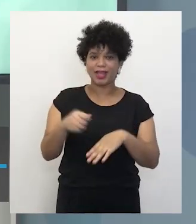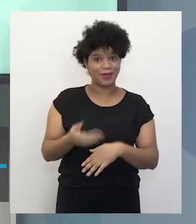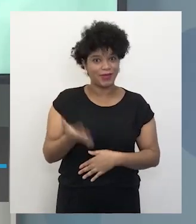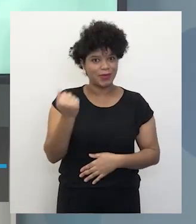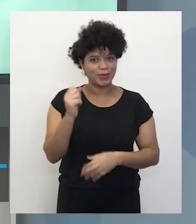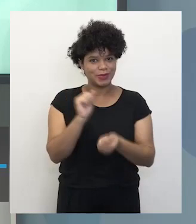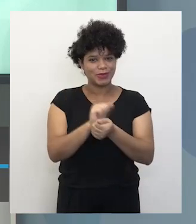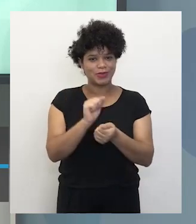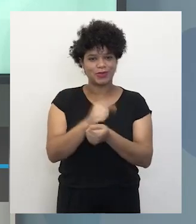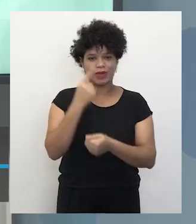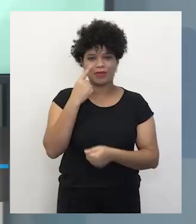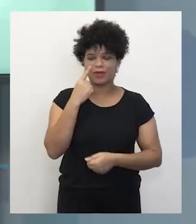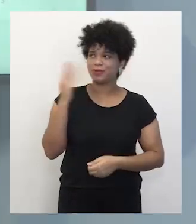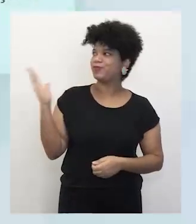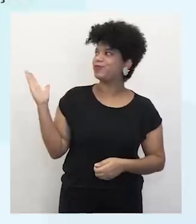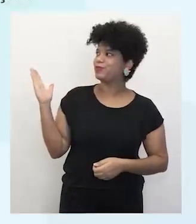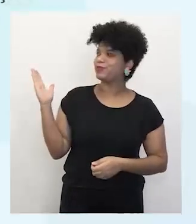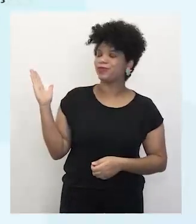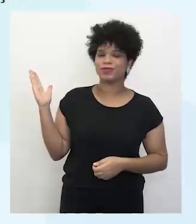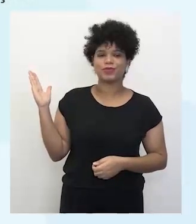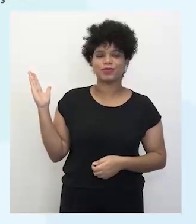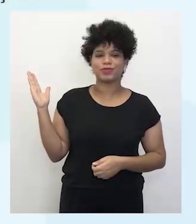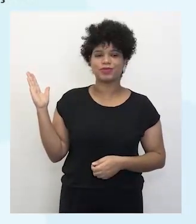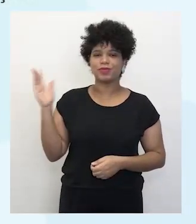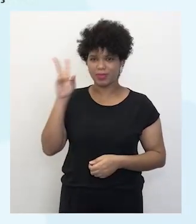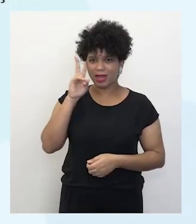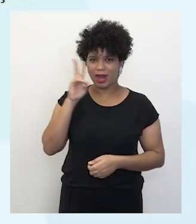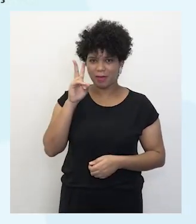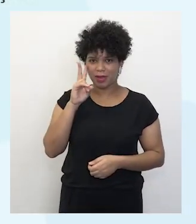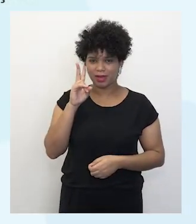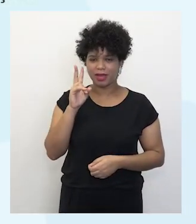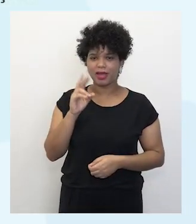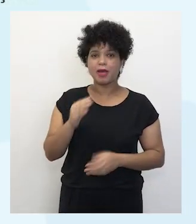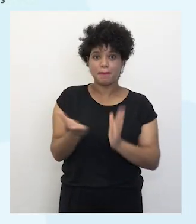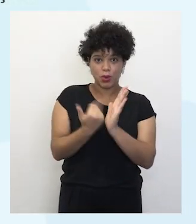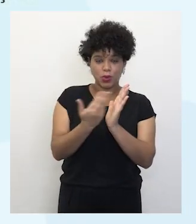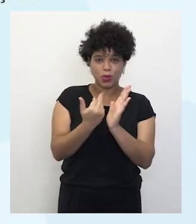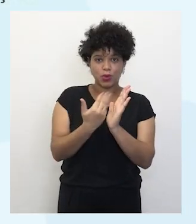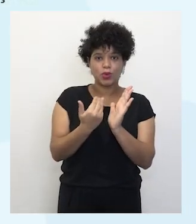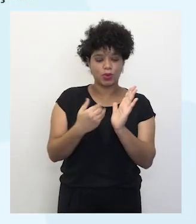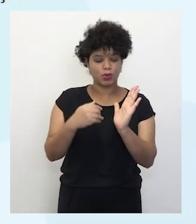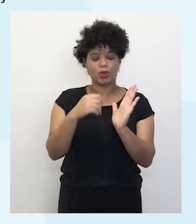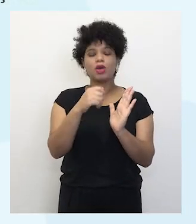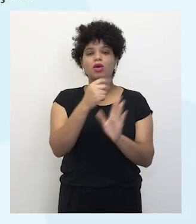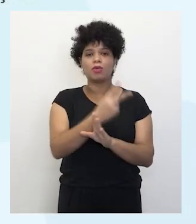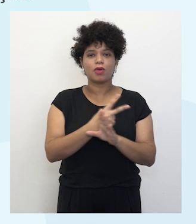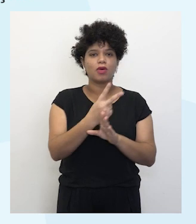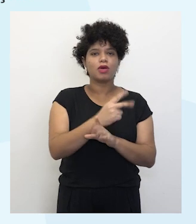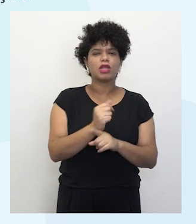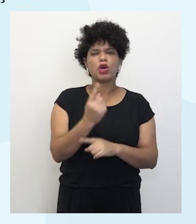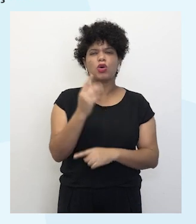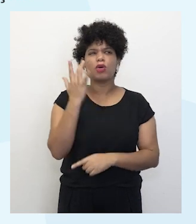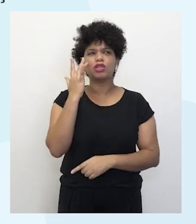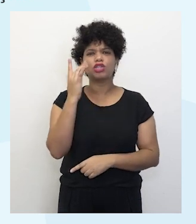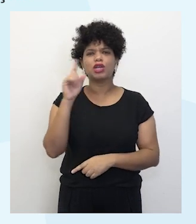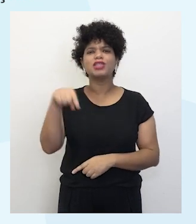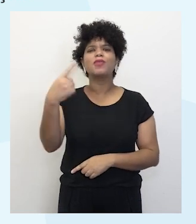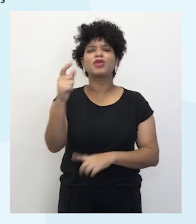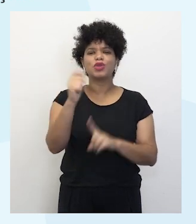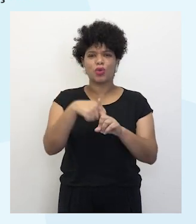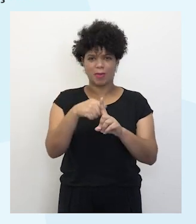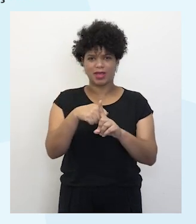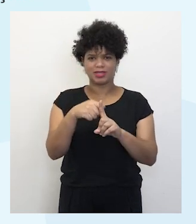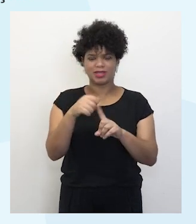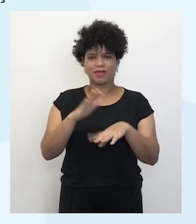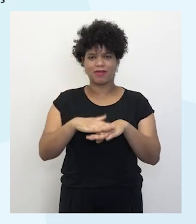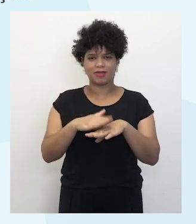tá certo? Olha lá, olho na telinha. É aquela que ficou. Procura aí no seu caderninho onde está escrito aí um mês. Daqui um mês a gente faz. E